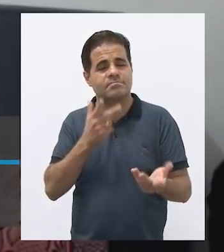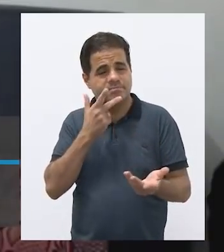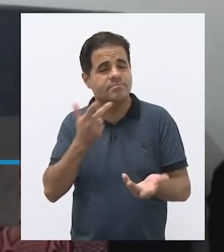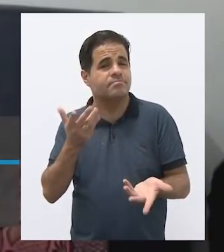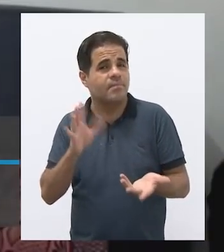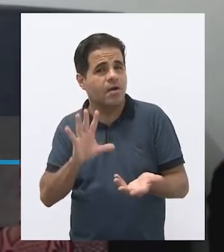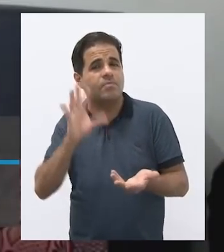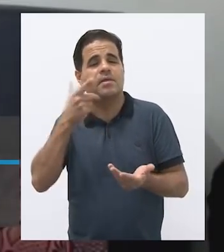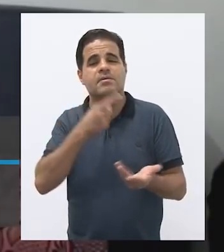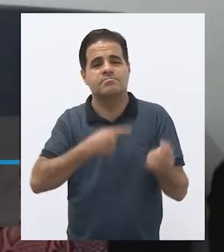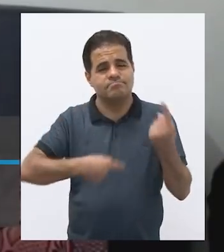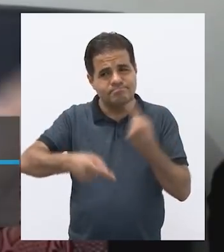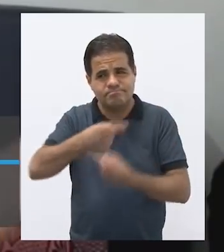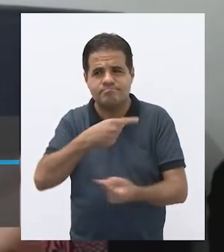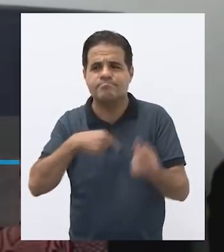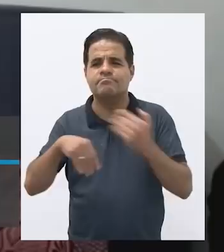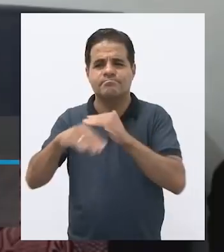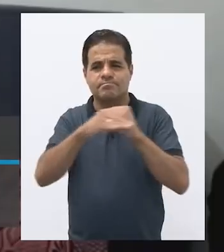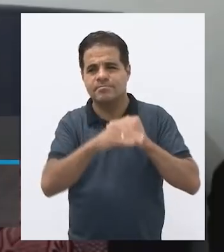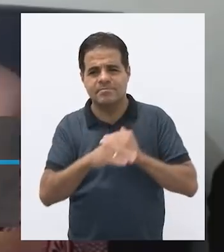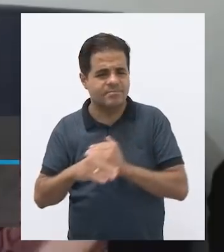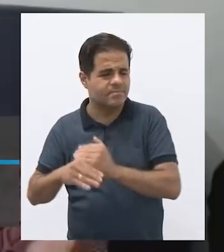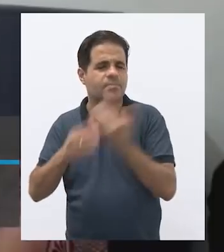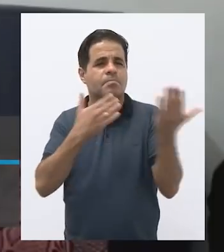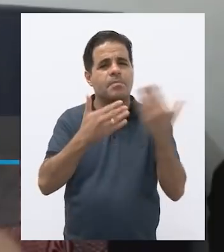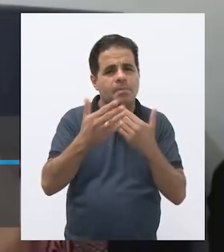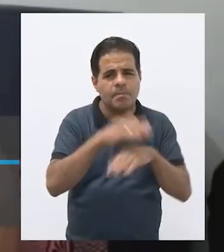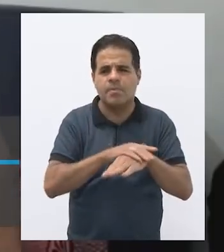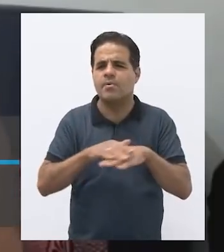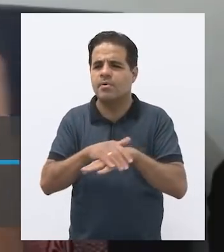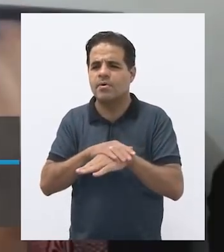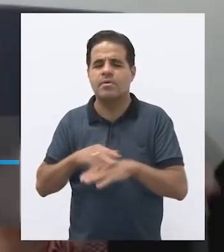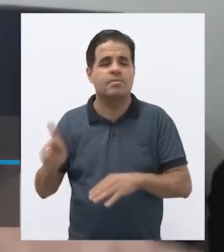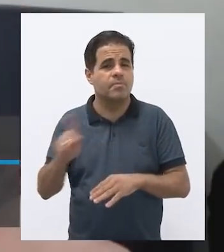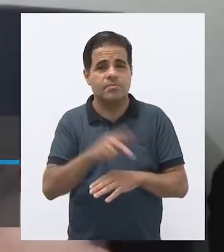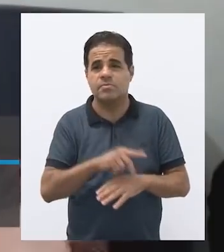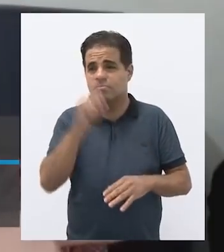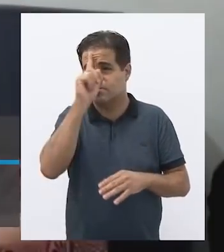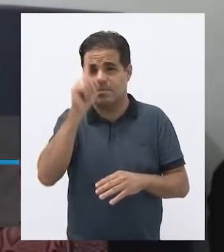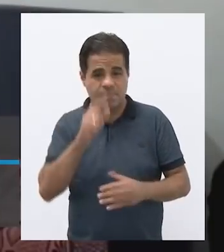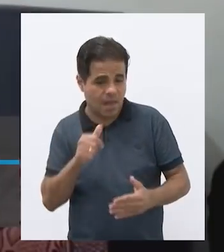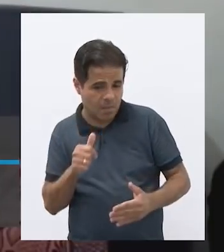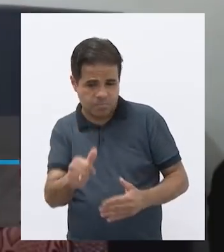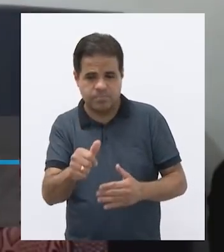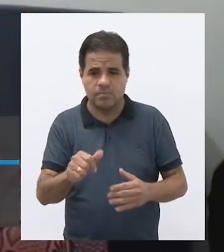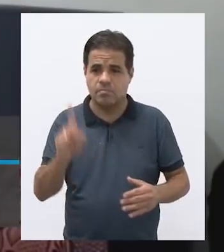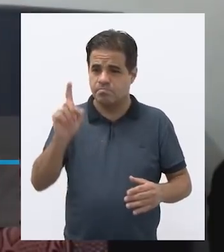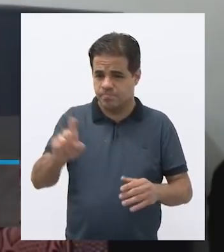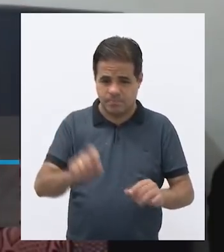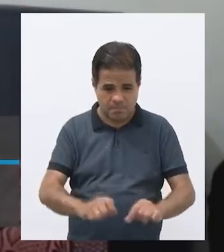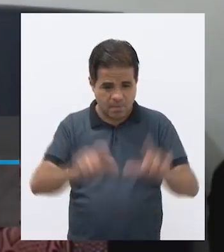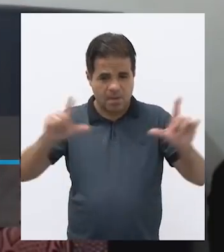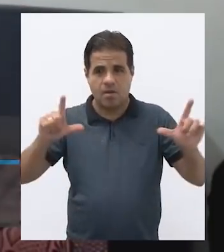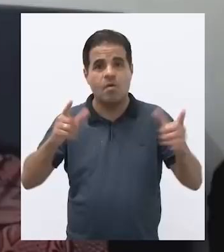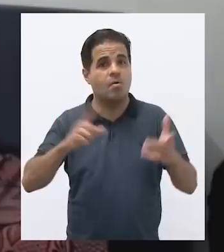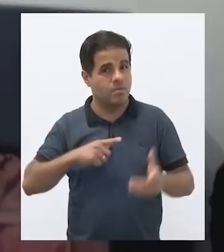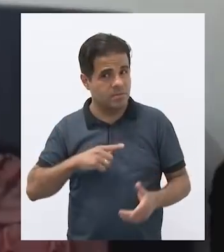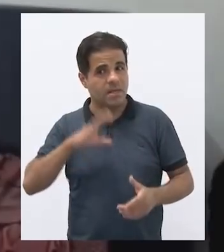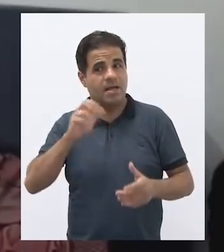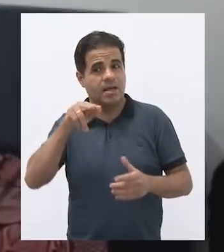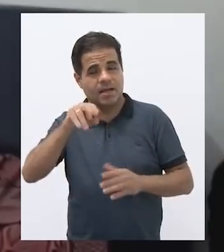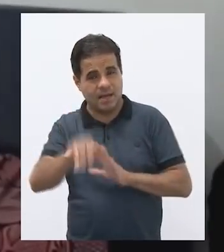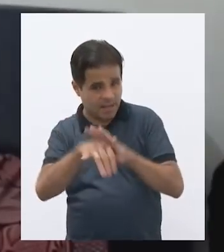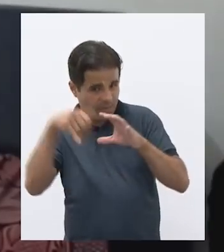sempre se igualando bastante, conversando. Tem muitos professores que não sabiam nem ligar um computador e hoje estão com o canal